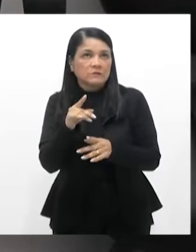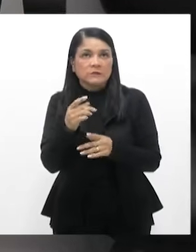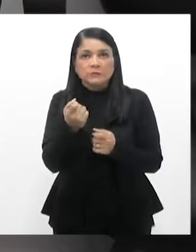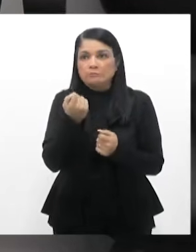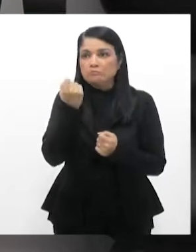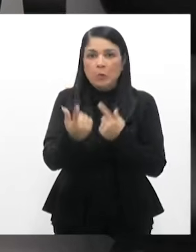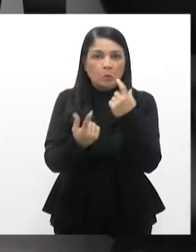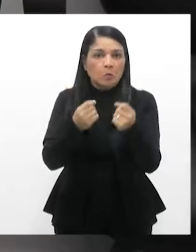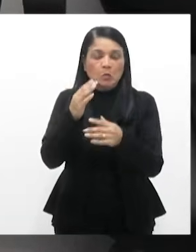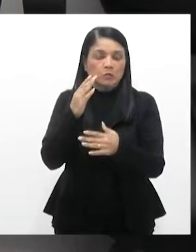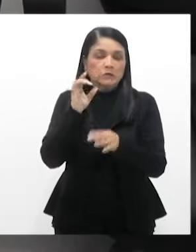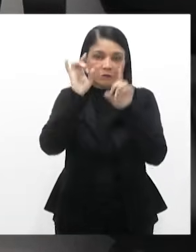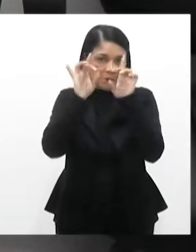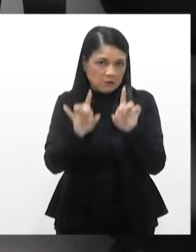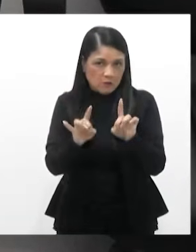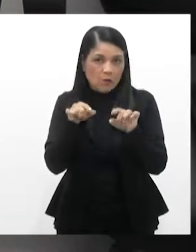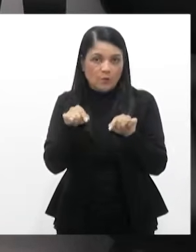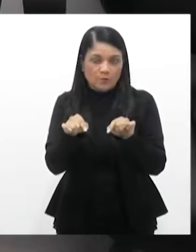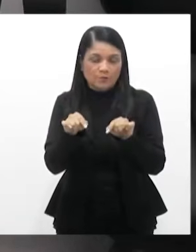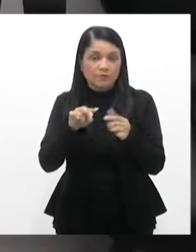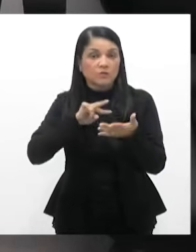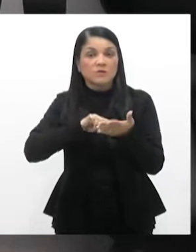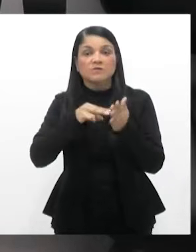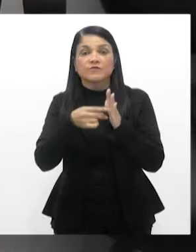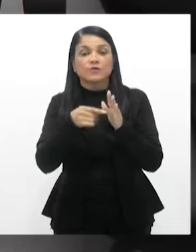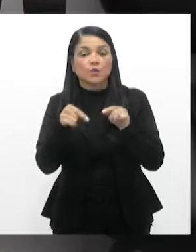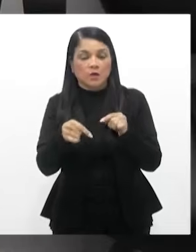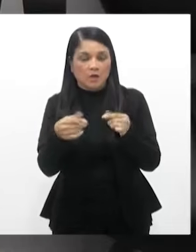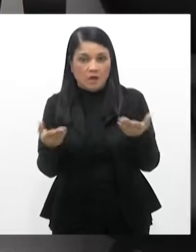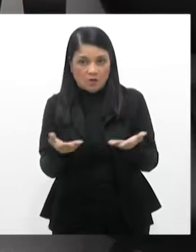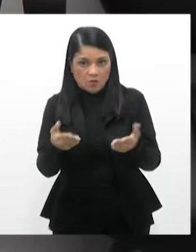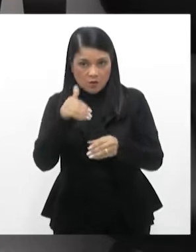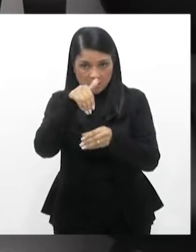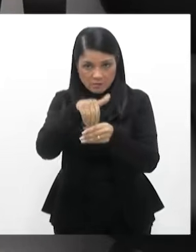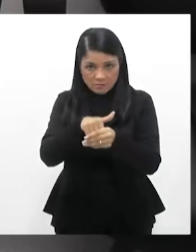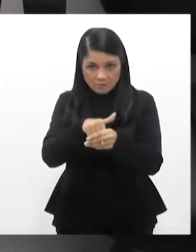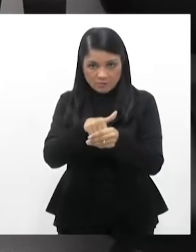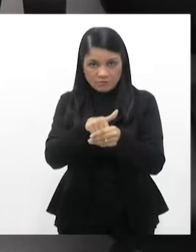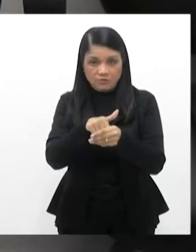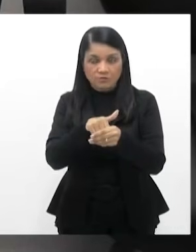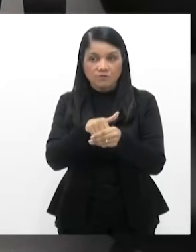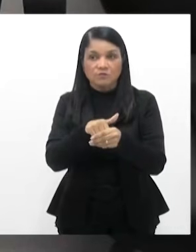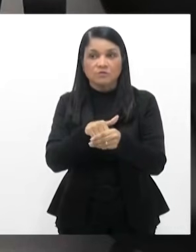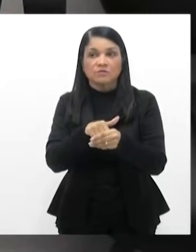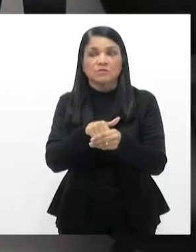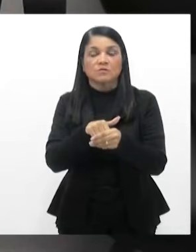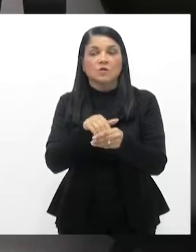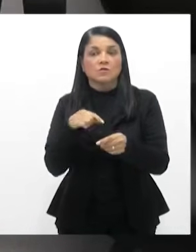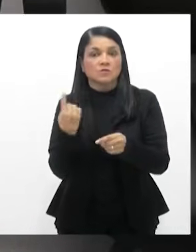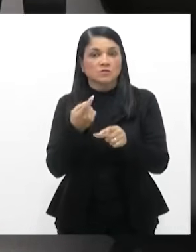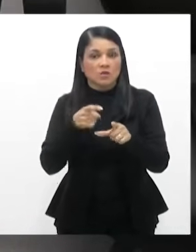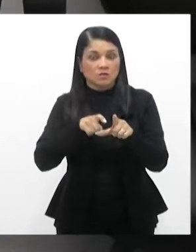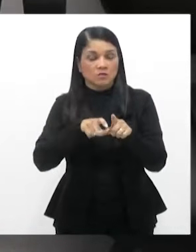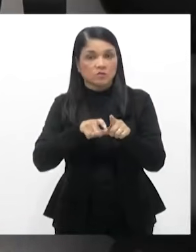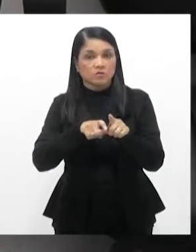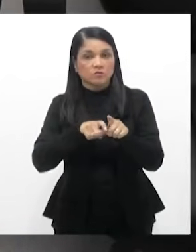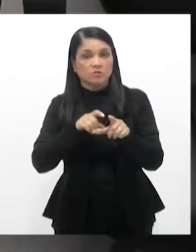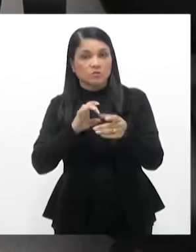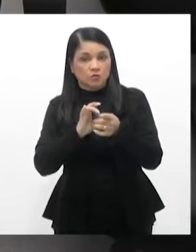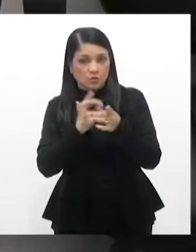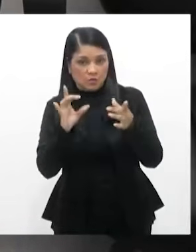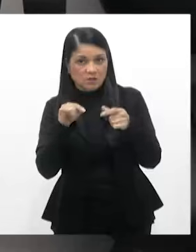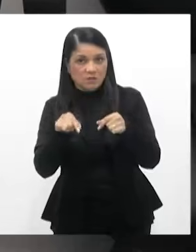seja, a excepcionalidade do momento não nos autoriza a fragilizar garantias que